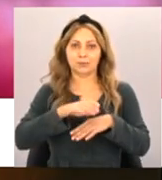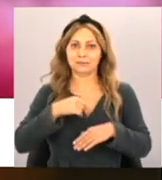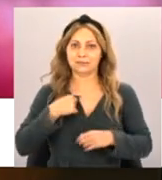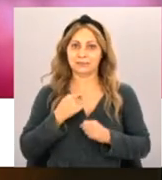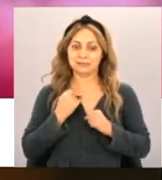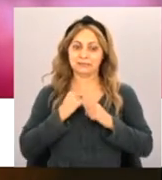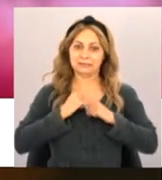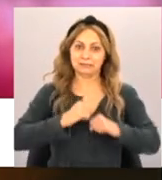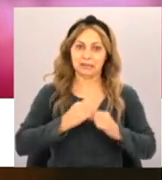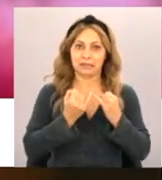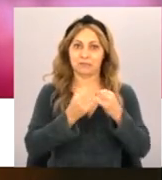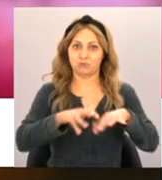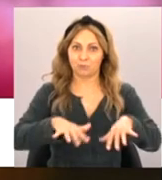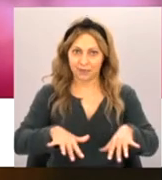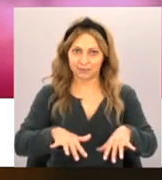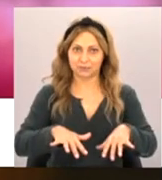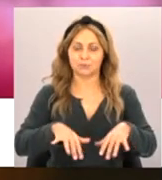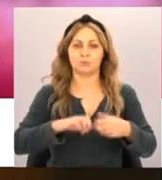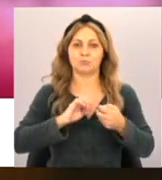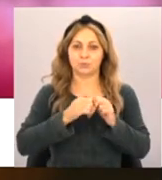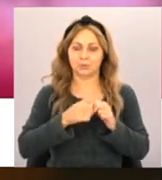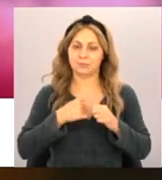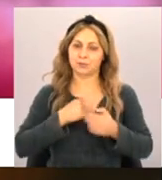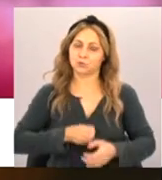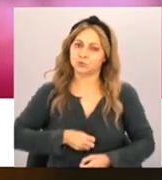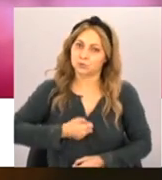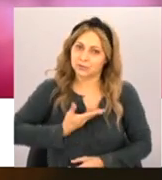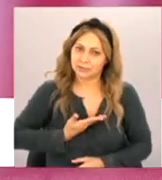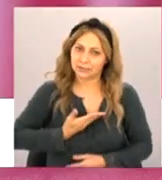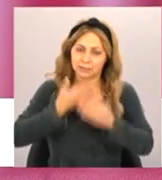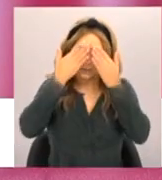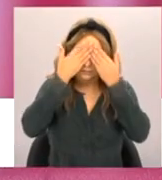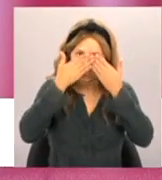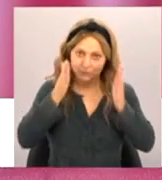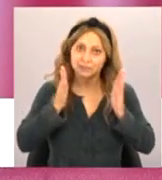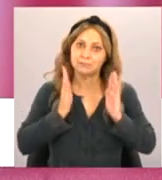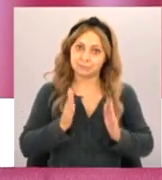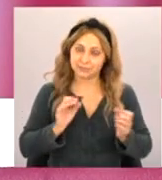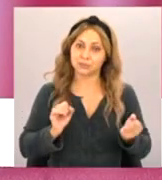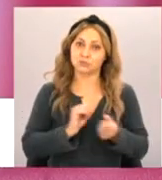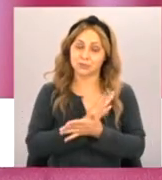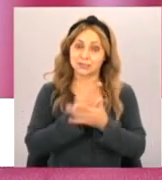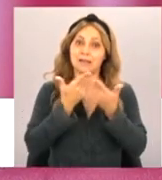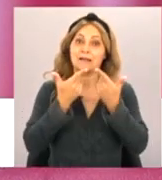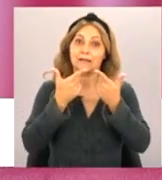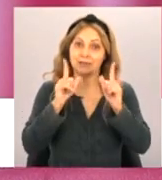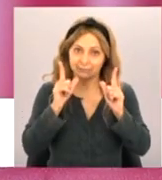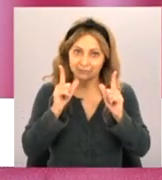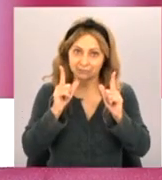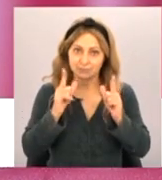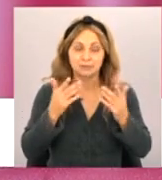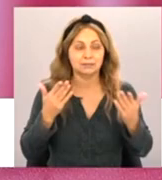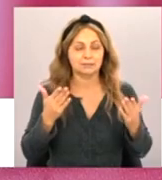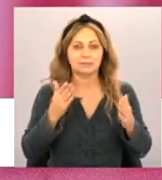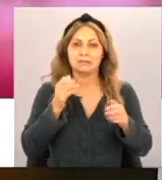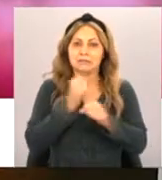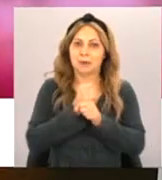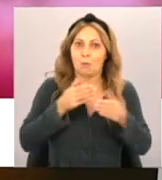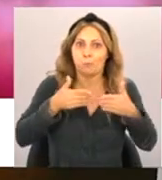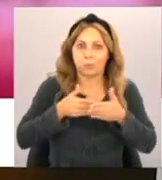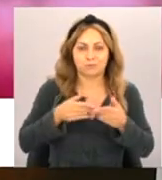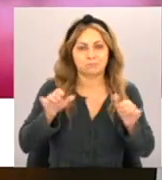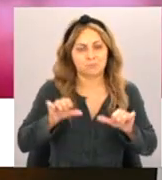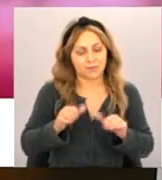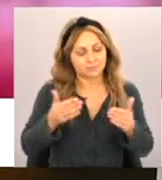ter que foram Alves e enfim toda a solidariedade democracia precisa muito de jornalistas livros e que não tenham seu trabalho condicionado Mas